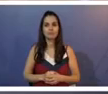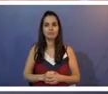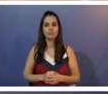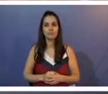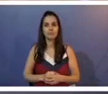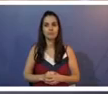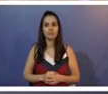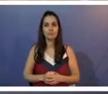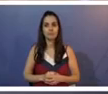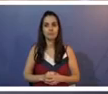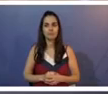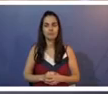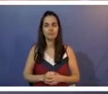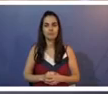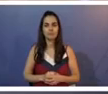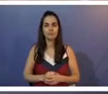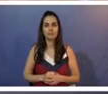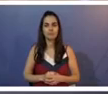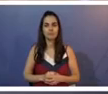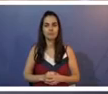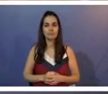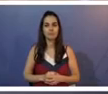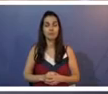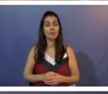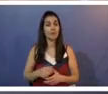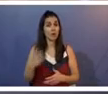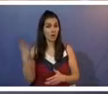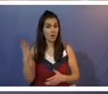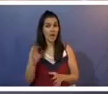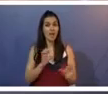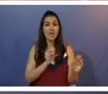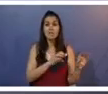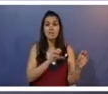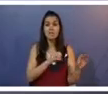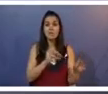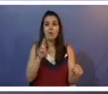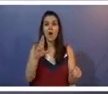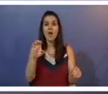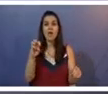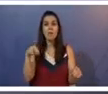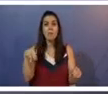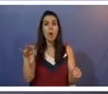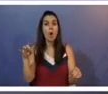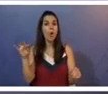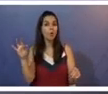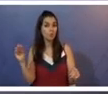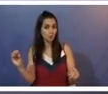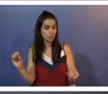Perdão, desde maio. Então, esse é o ensino remoto.